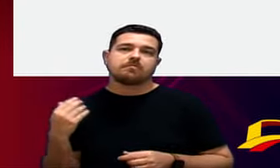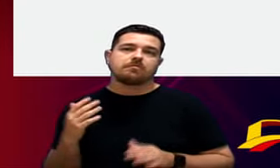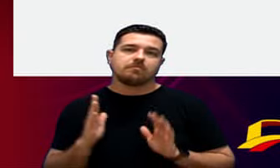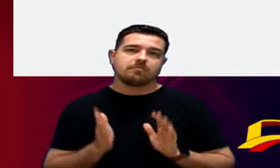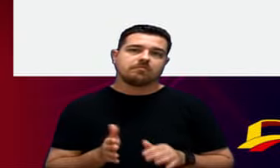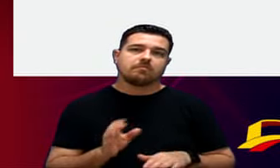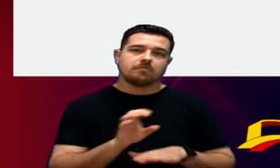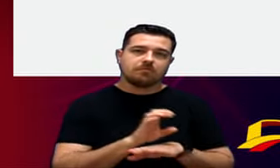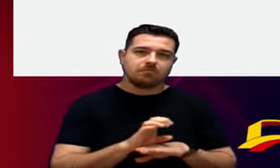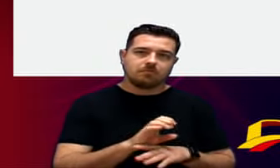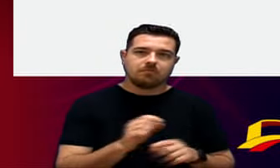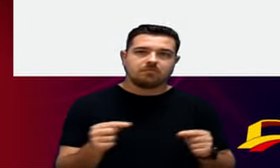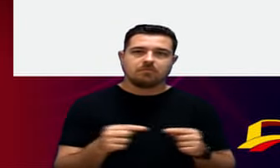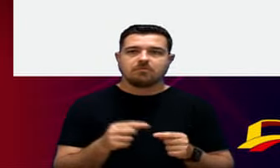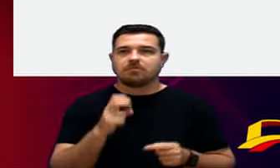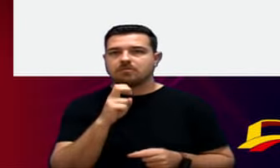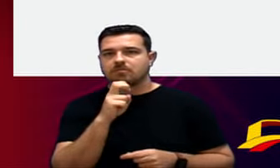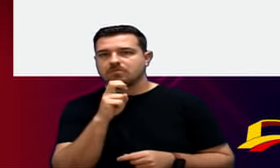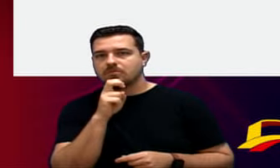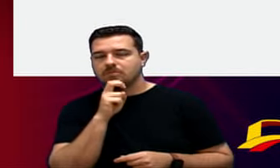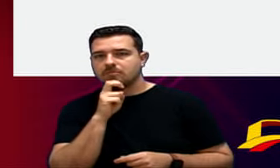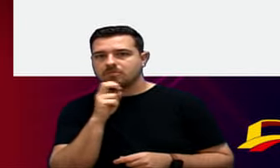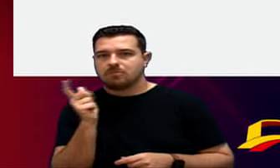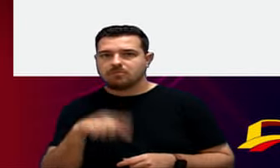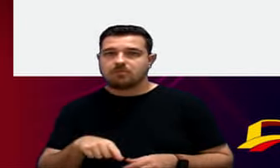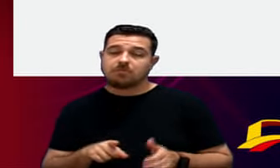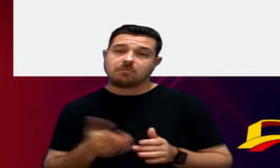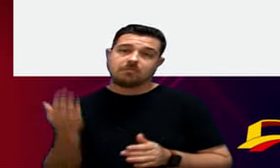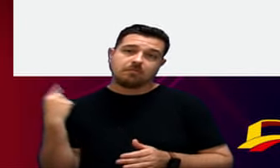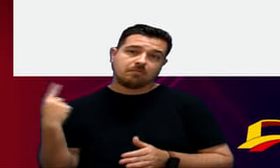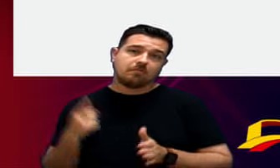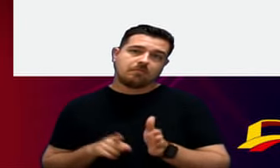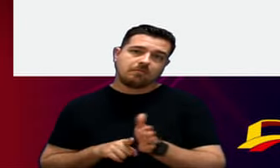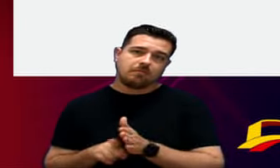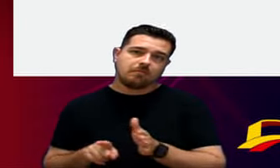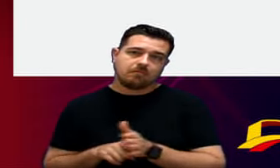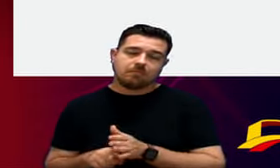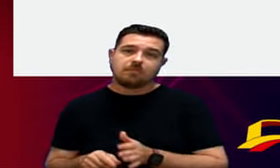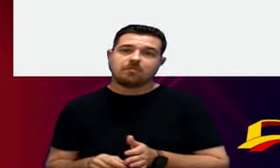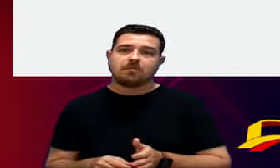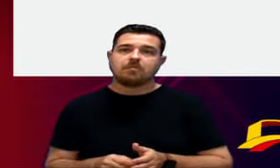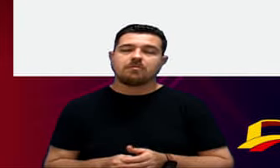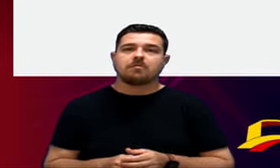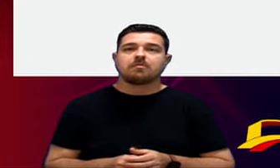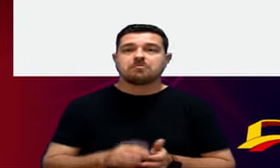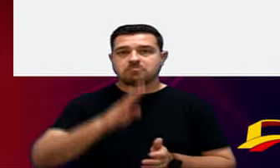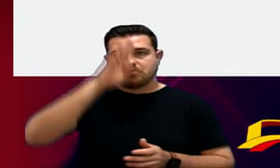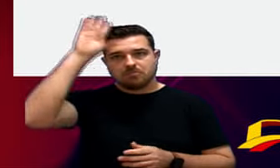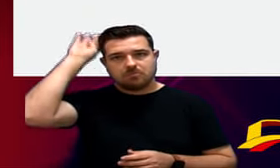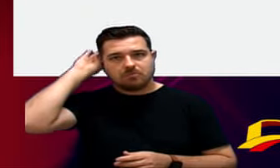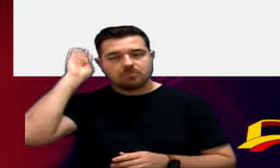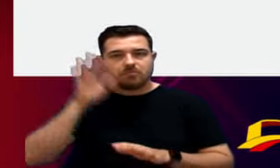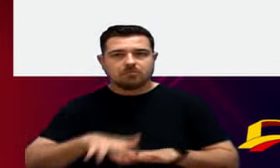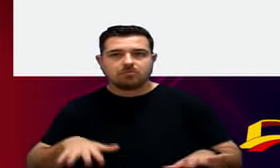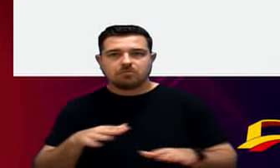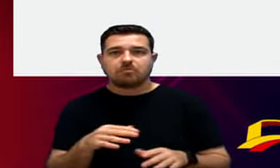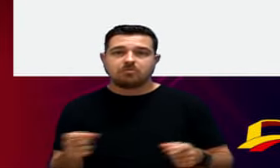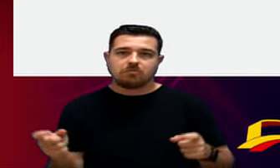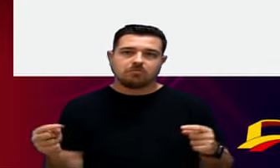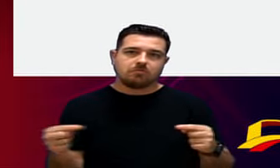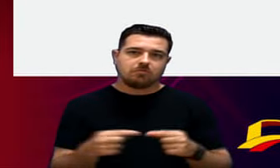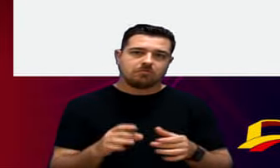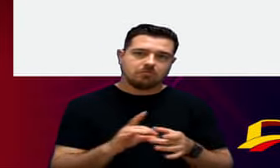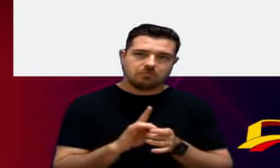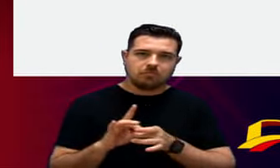estado eh questionei recentemente eh o corpo de bombeiros com relação a esse convênio